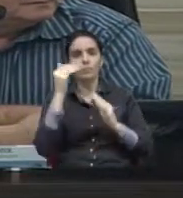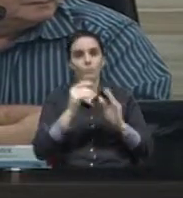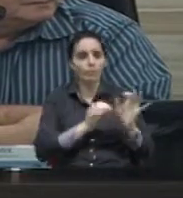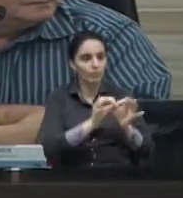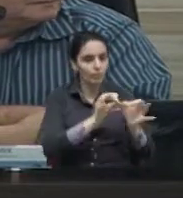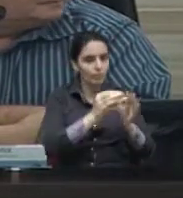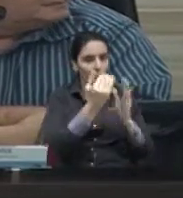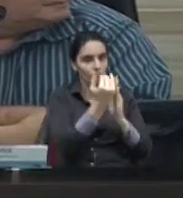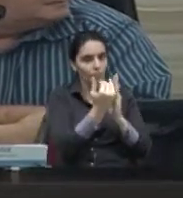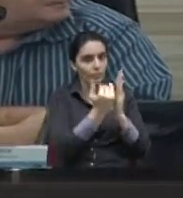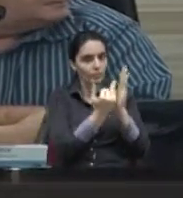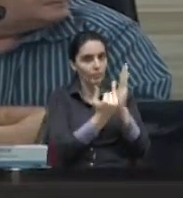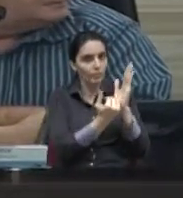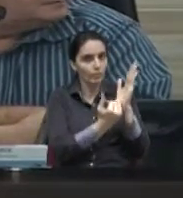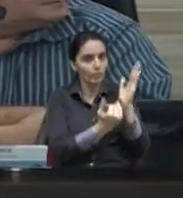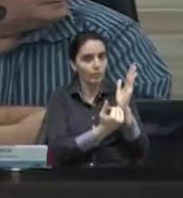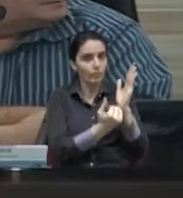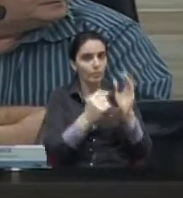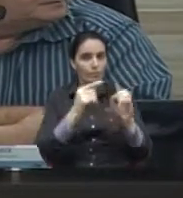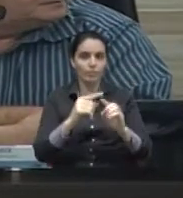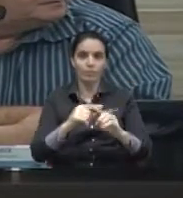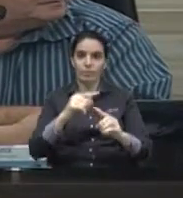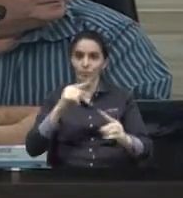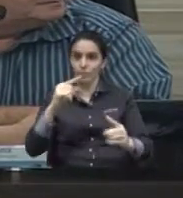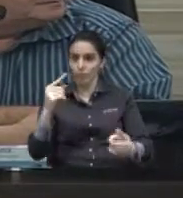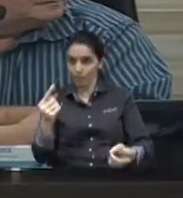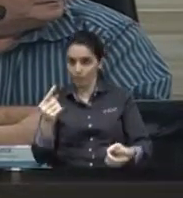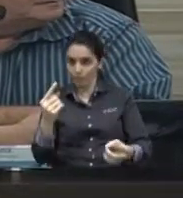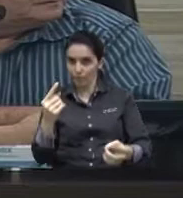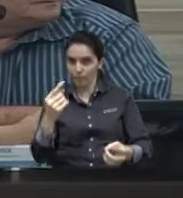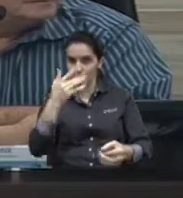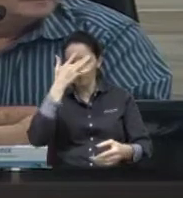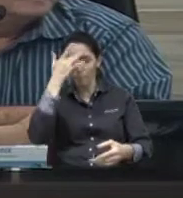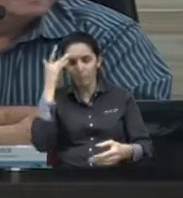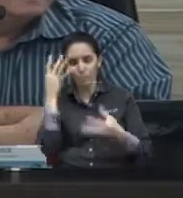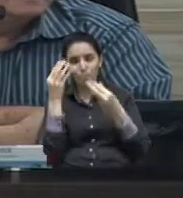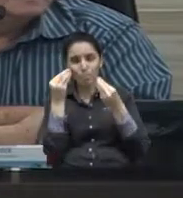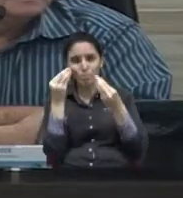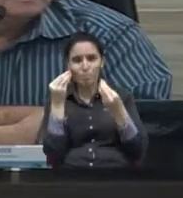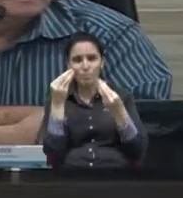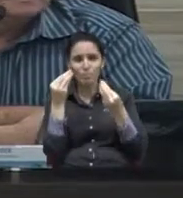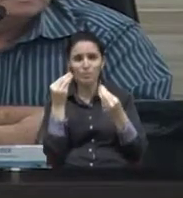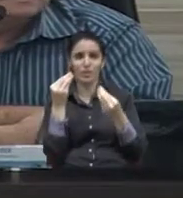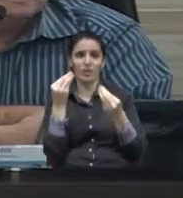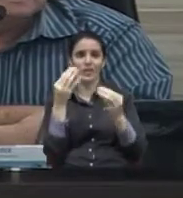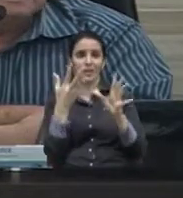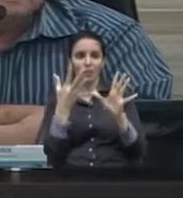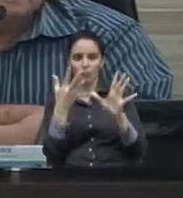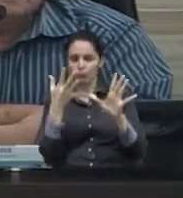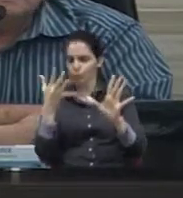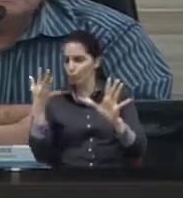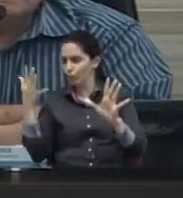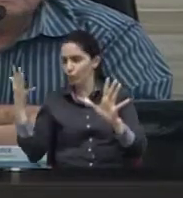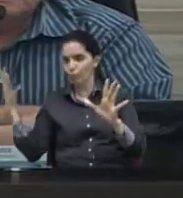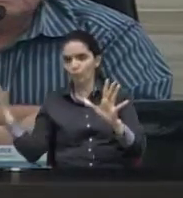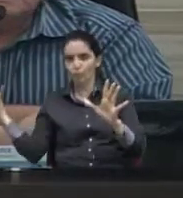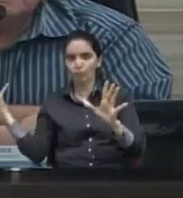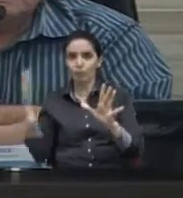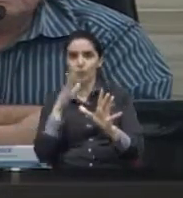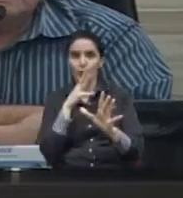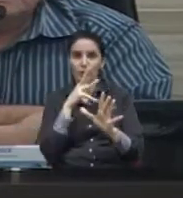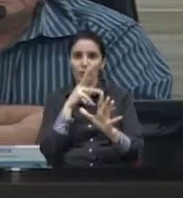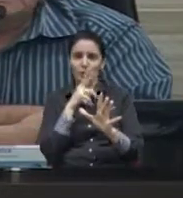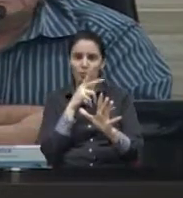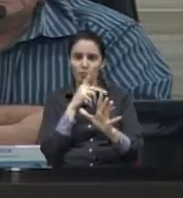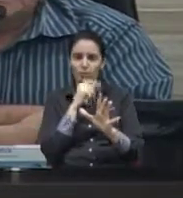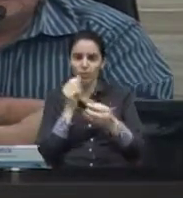mas mesmo assim a quantidade de pessoas, né, é muito grande na hora da medicação e está havendo essa demora na hora da